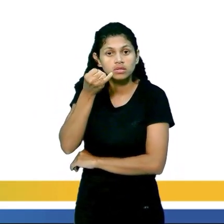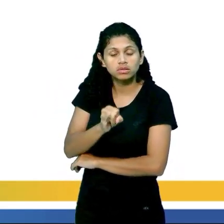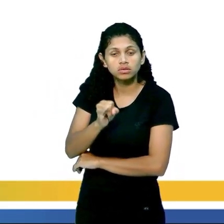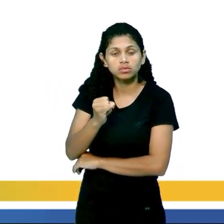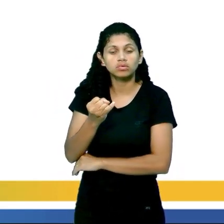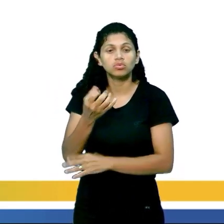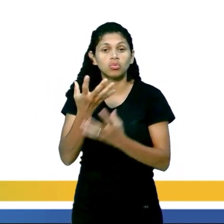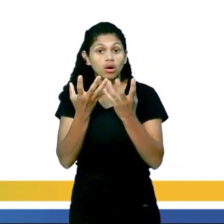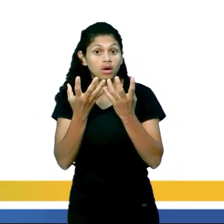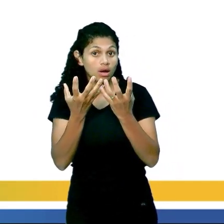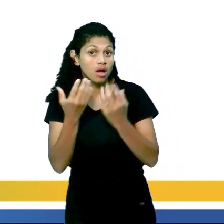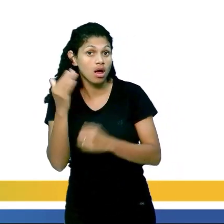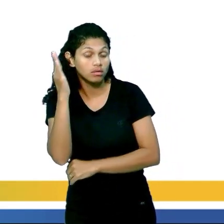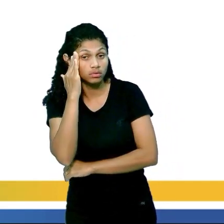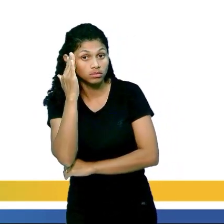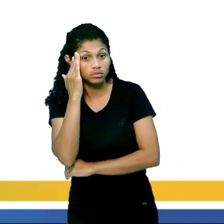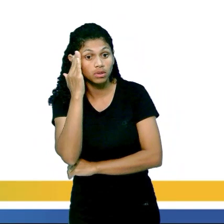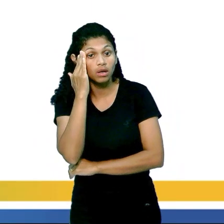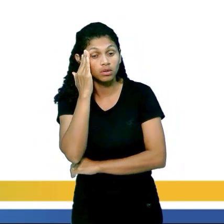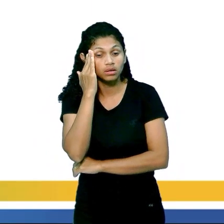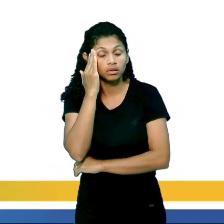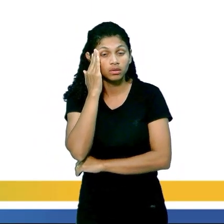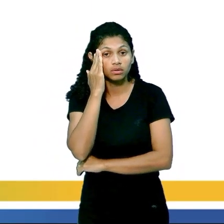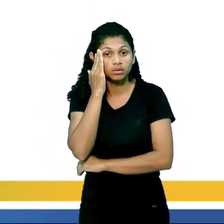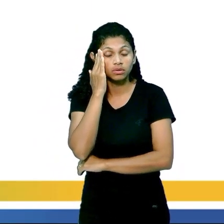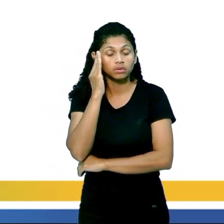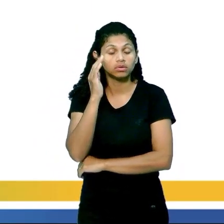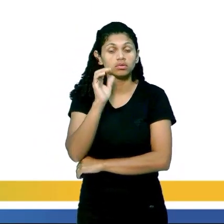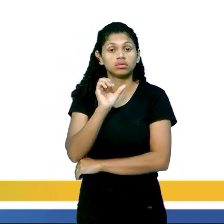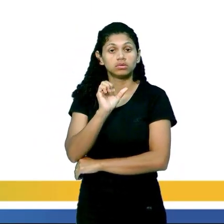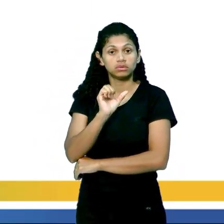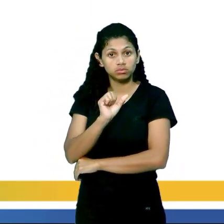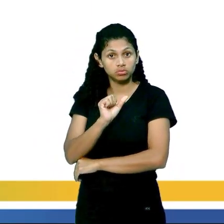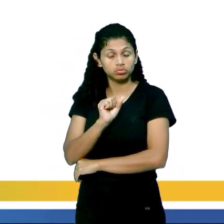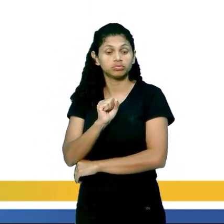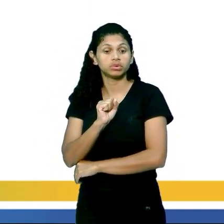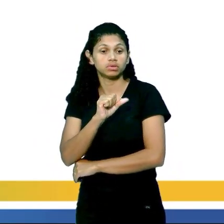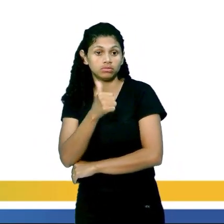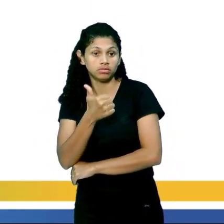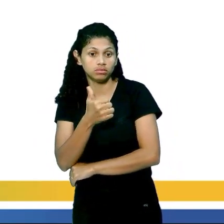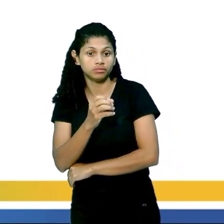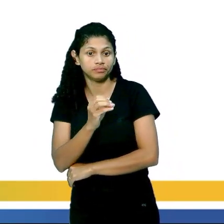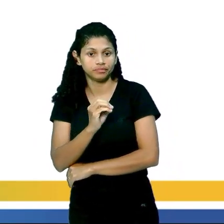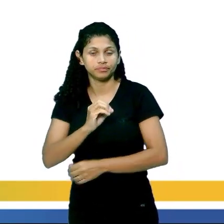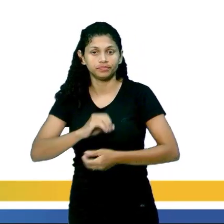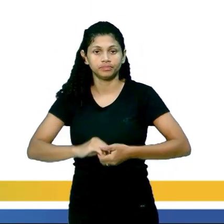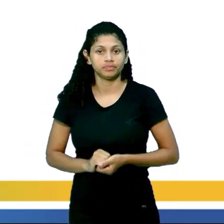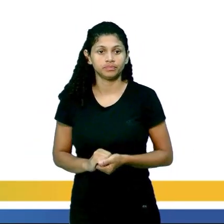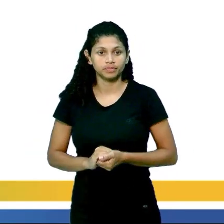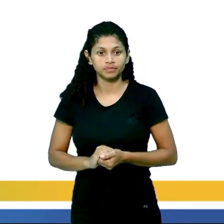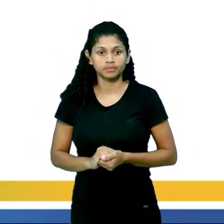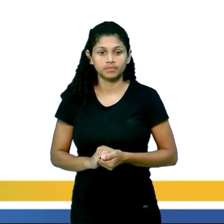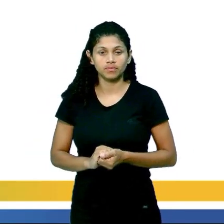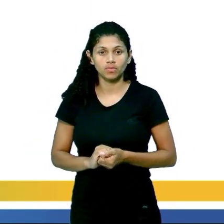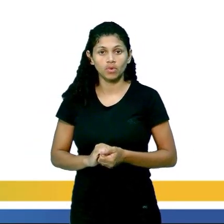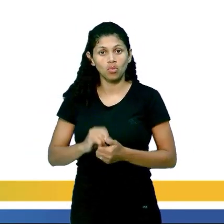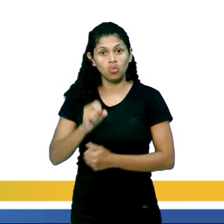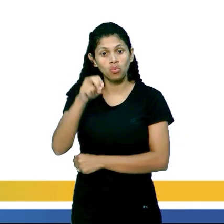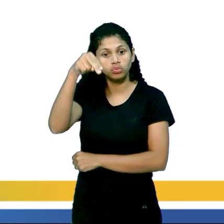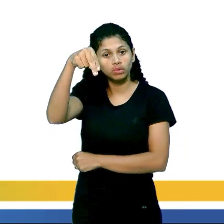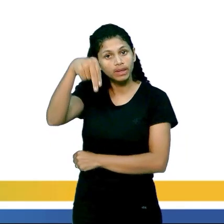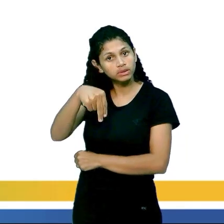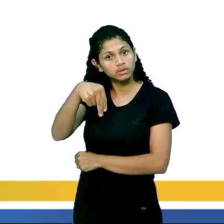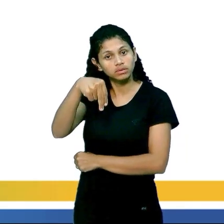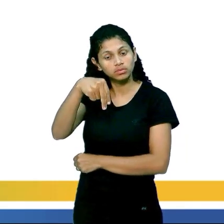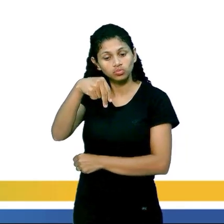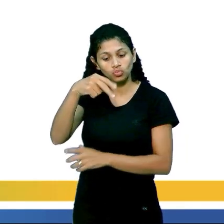o AN seria o último, ou o A10. E o N, a posição do termo. No caso desse exemplo que eu